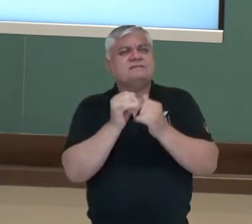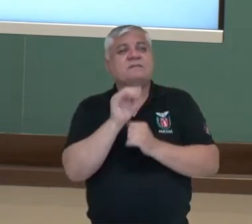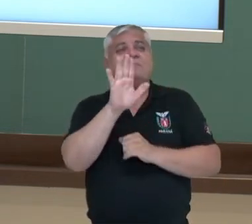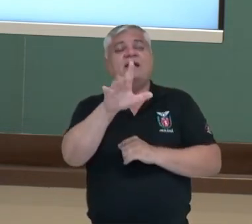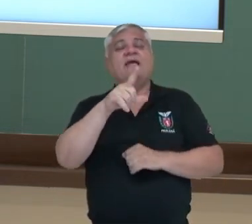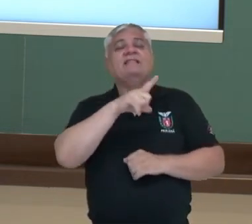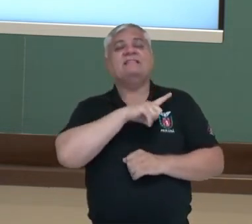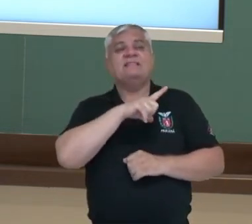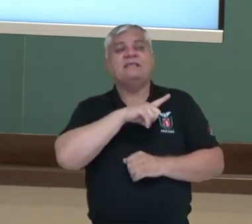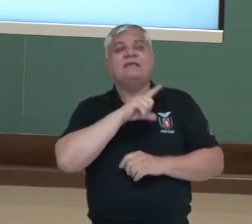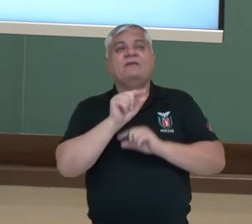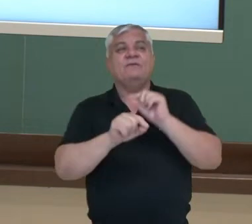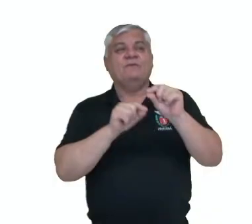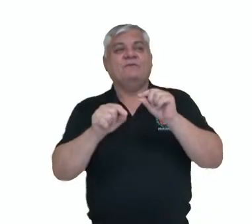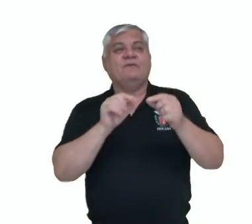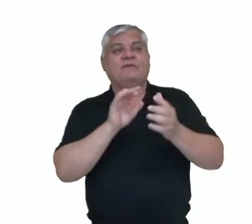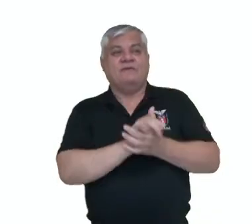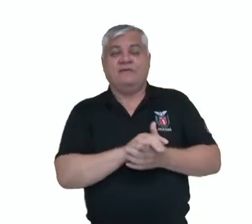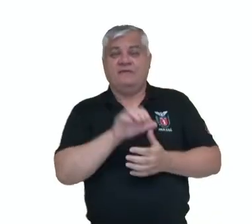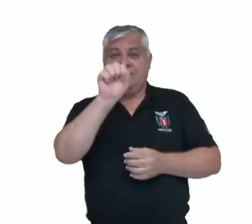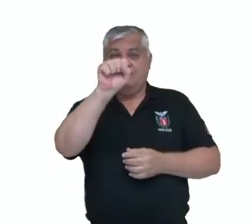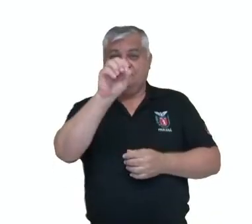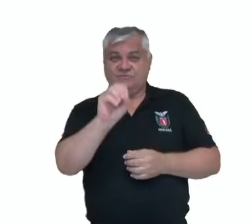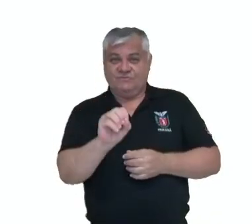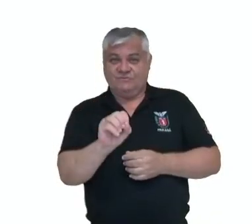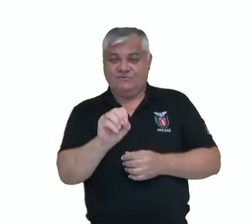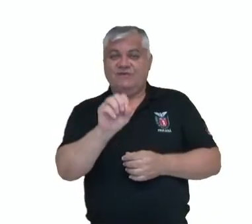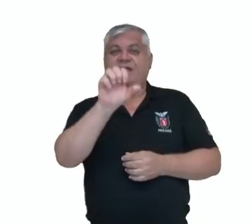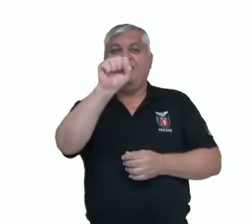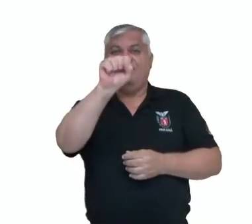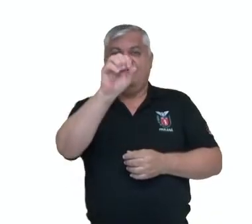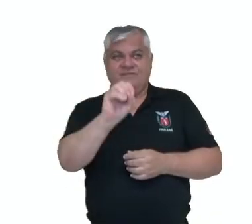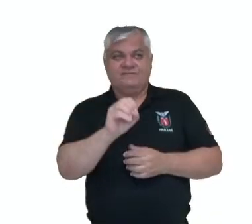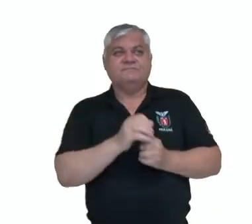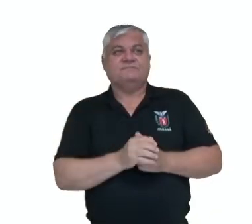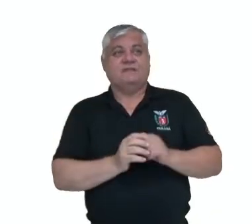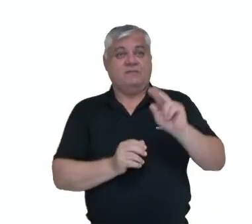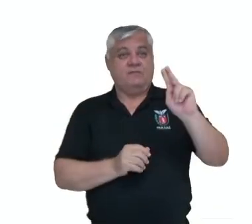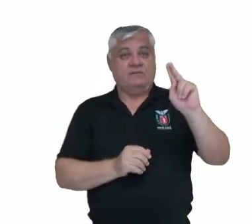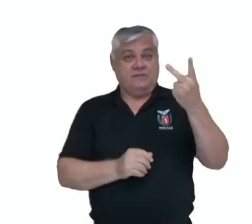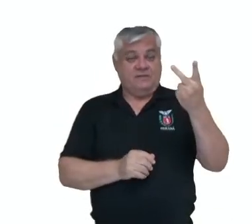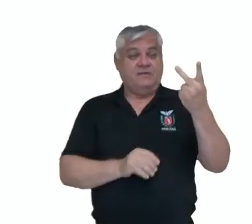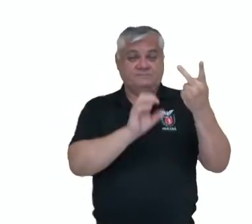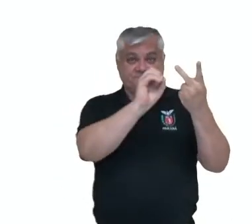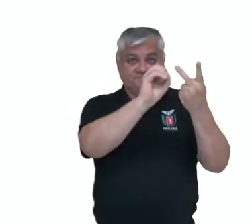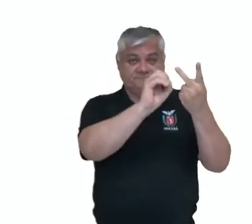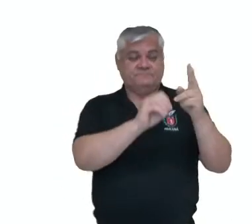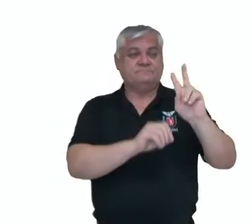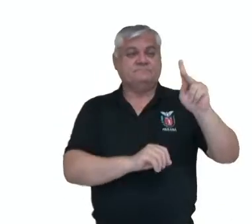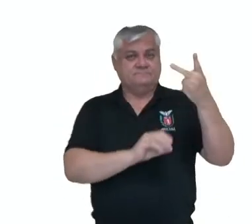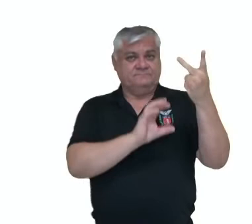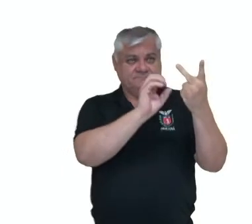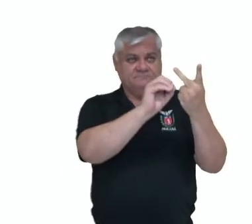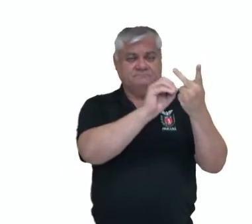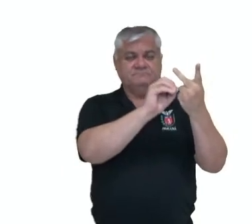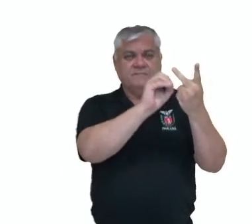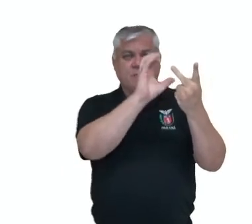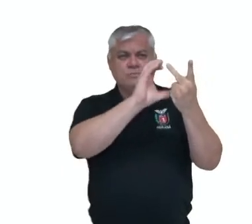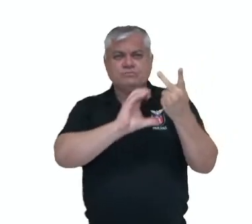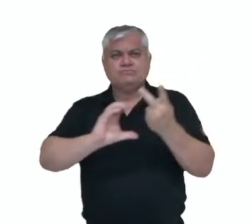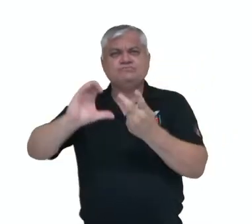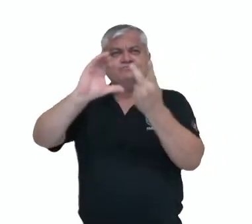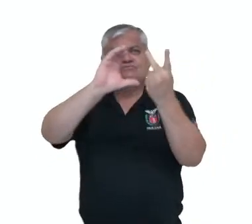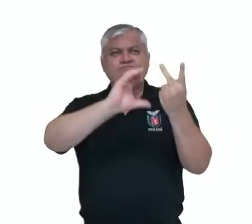ácido sulfúrico. Ó, o OH do ácido sulfúrico vai capturar o hidrogênio